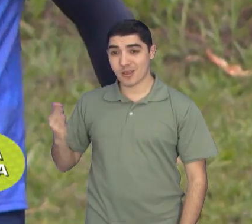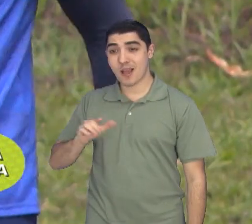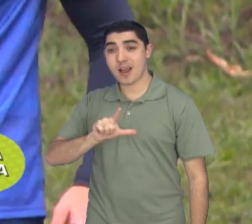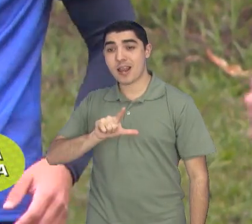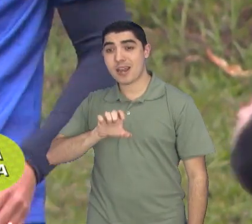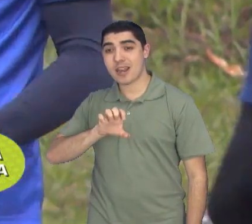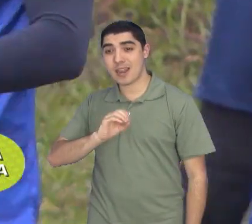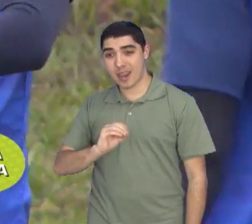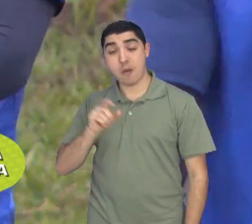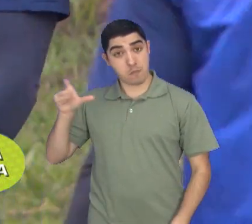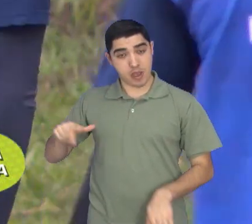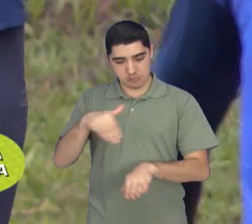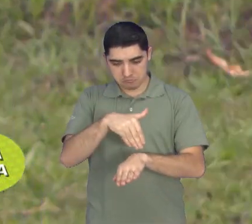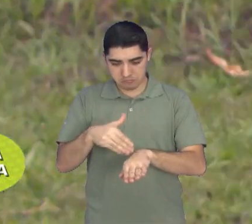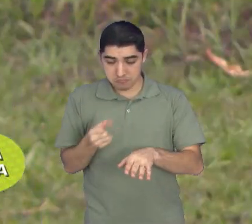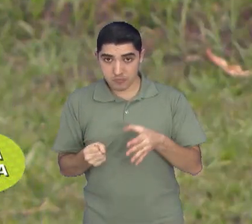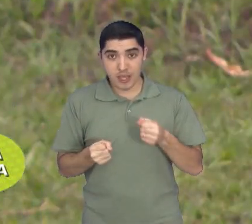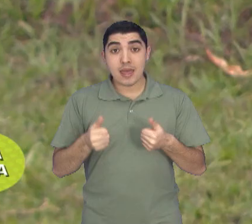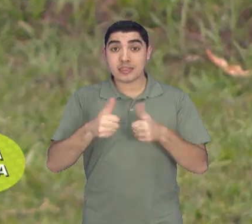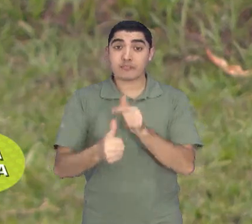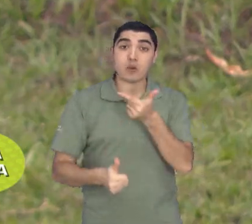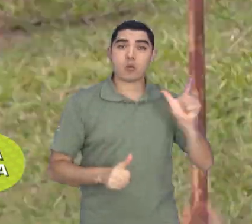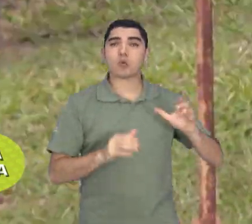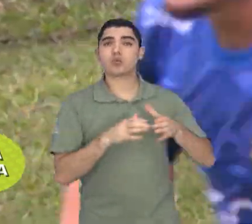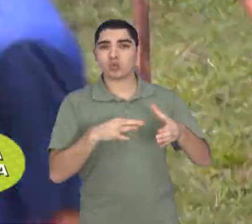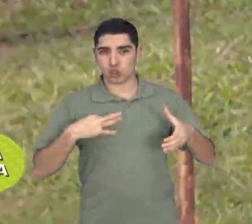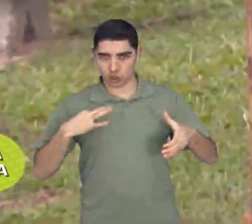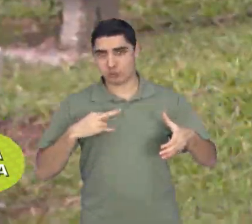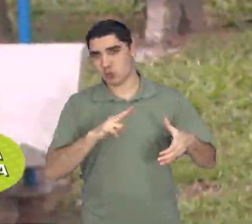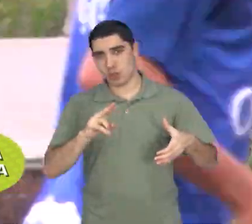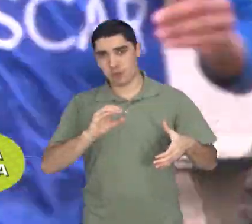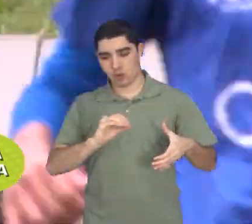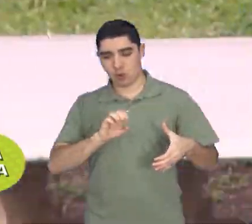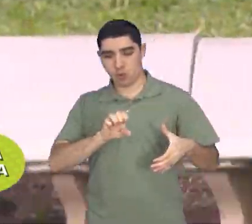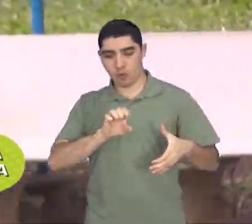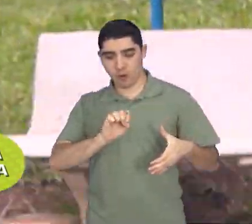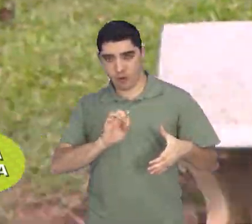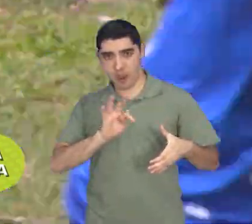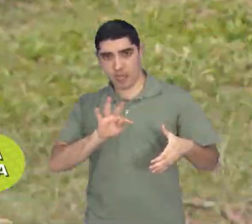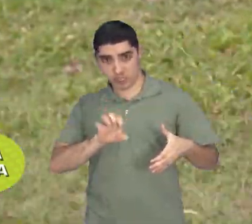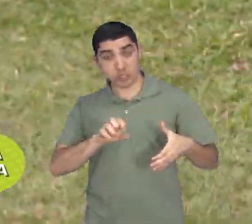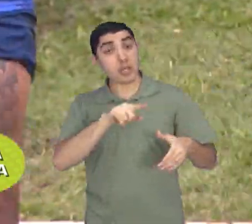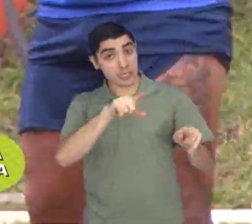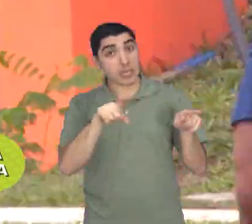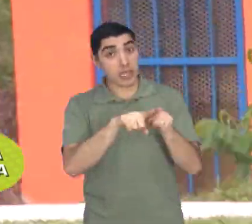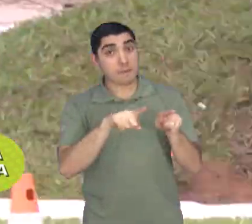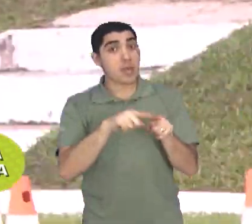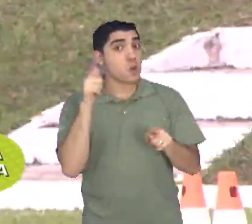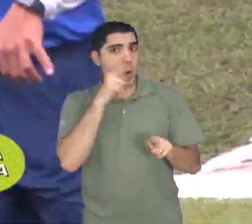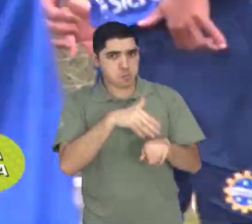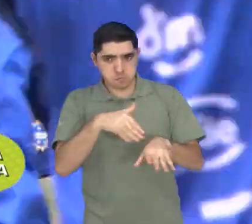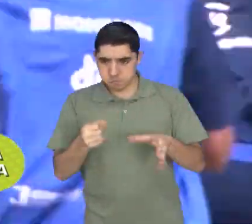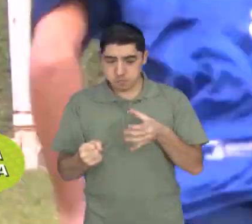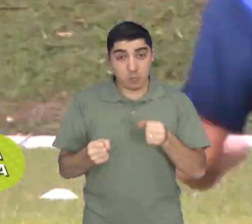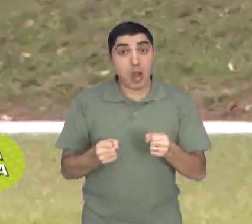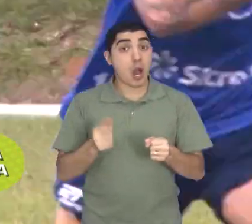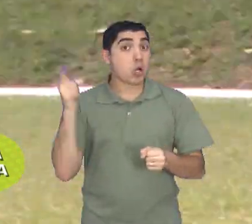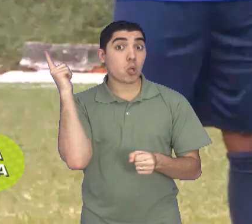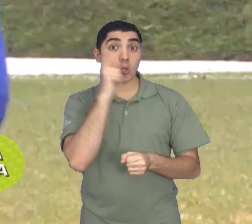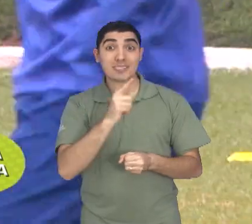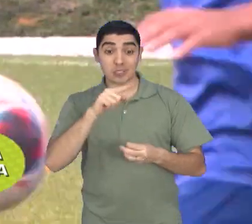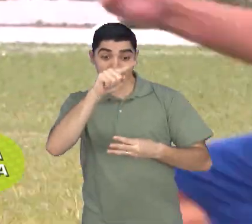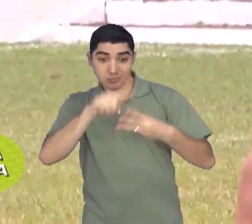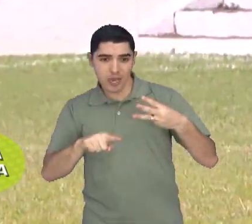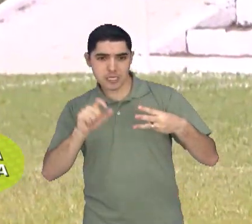O zagueirão veio do Oeste, onde além de defender, balançou as redes por 3 vezes na campanha do time pela Série